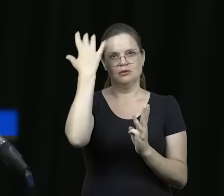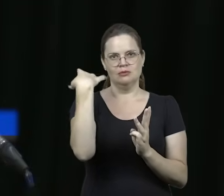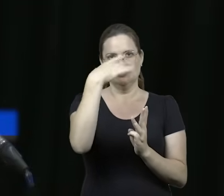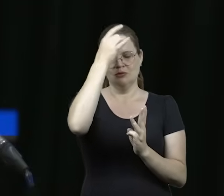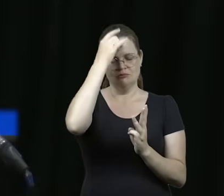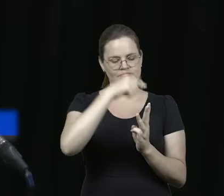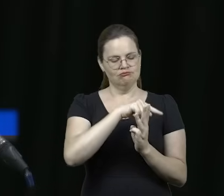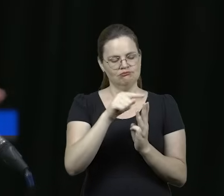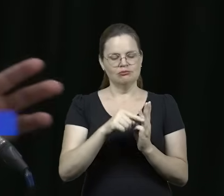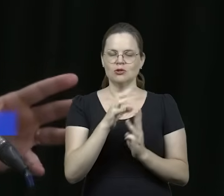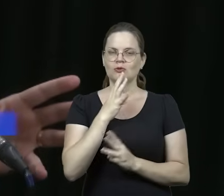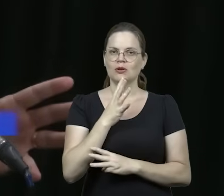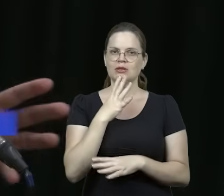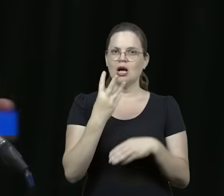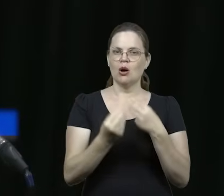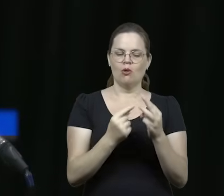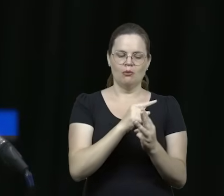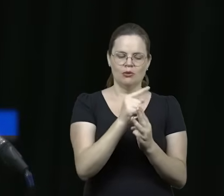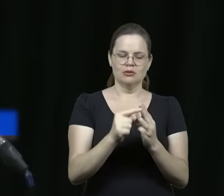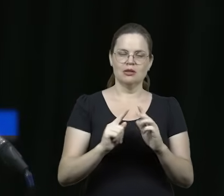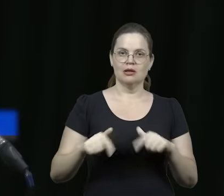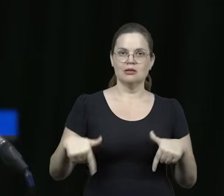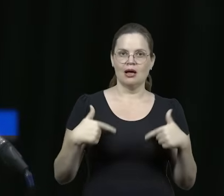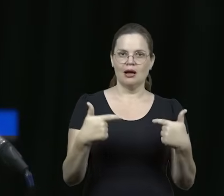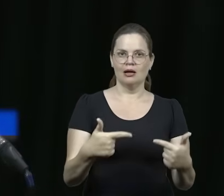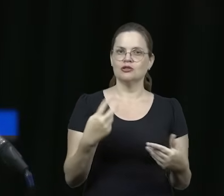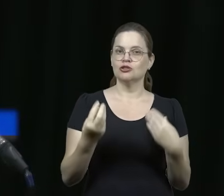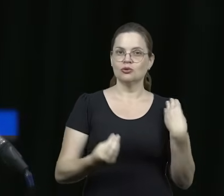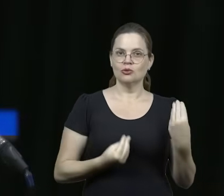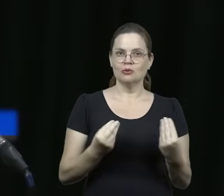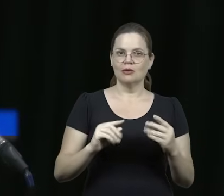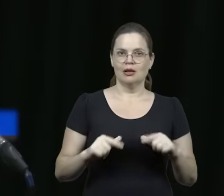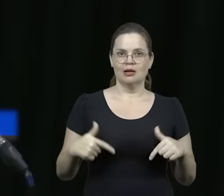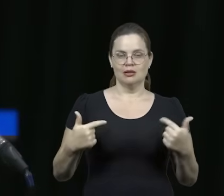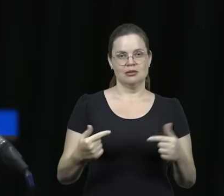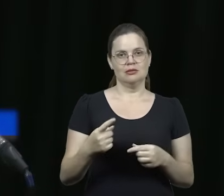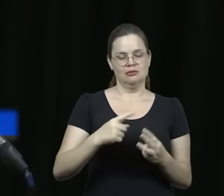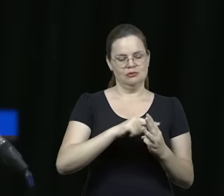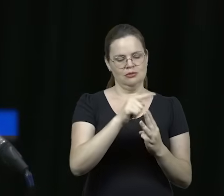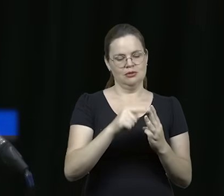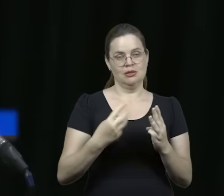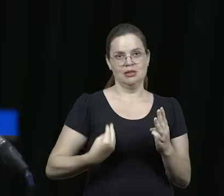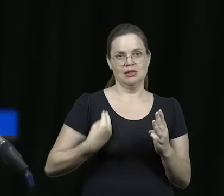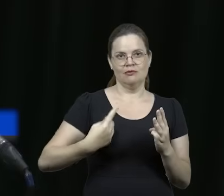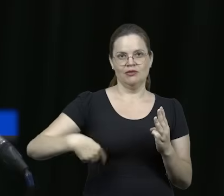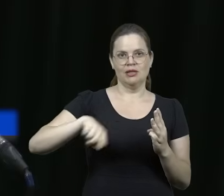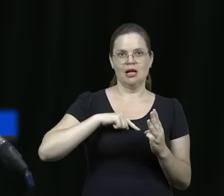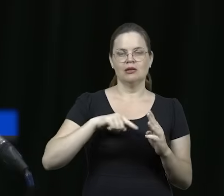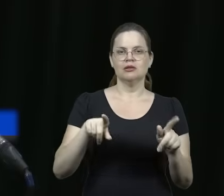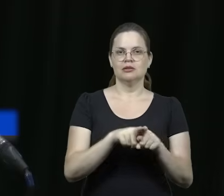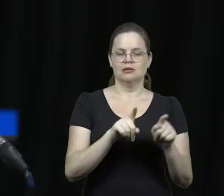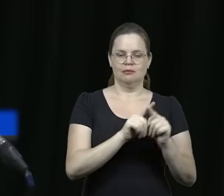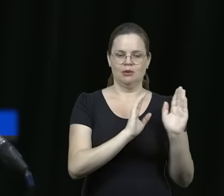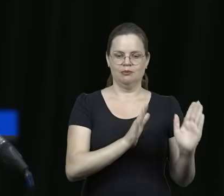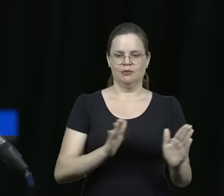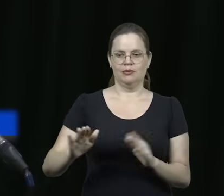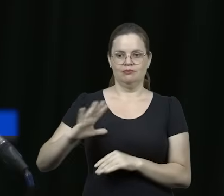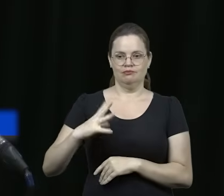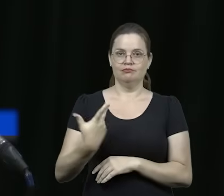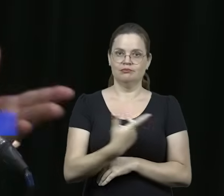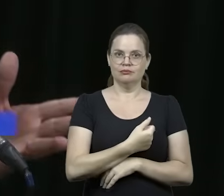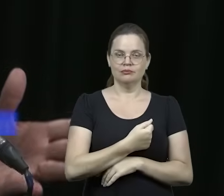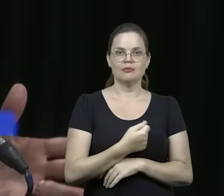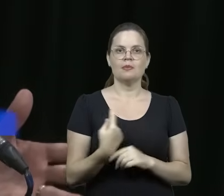é o Espírito Santo, como eles agem, como é a ação deles na nossa vida, no processo de salvação, né?